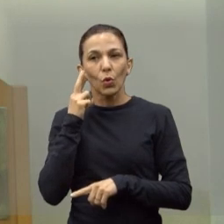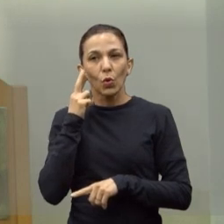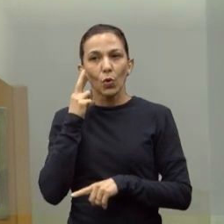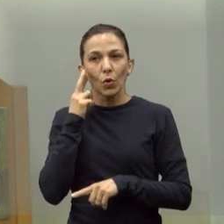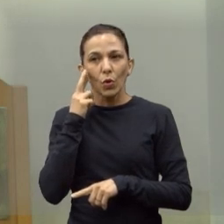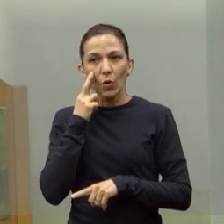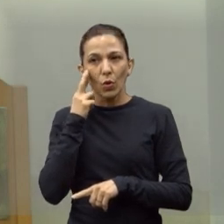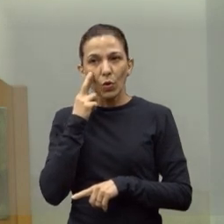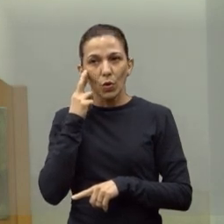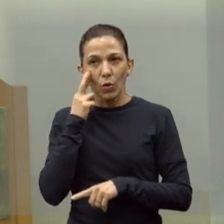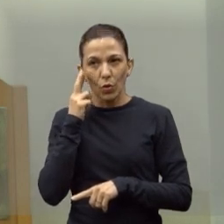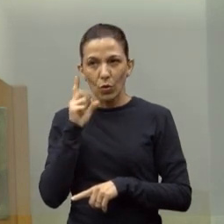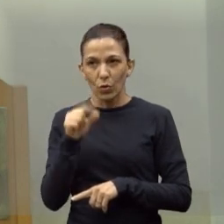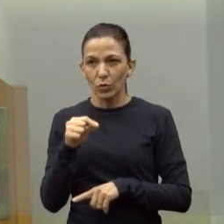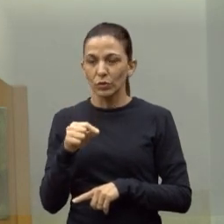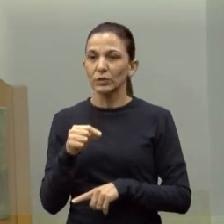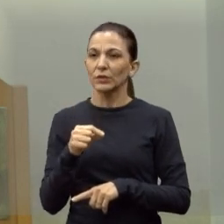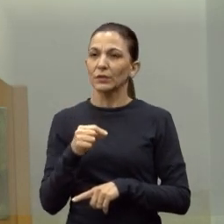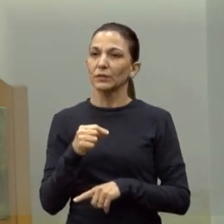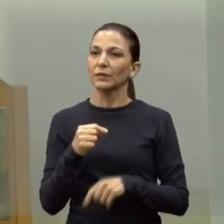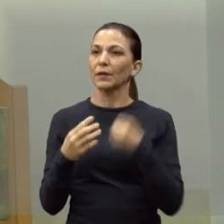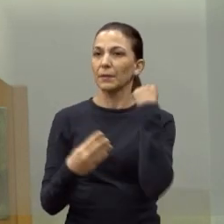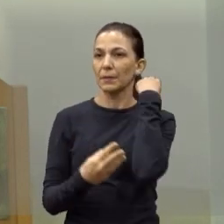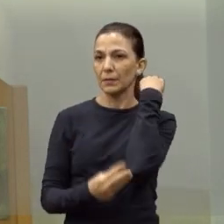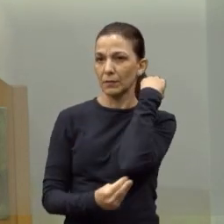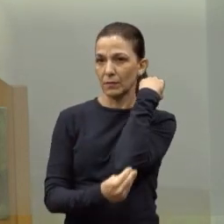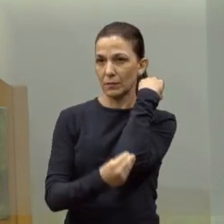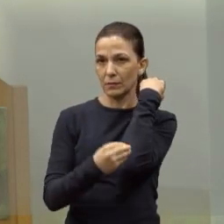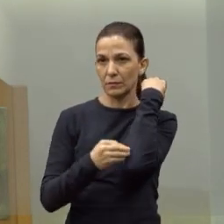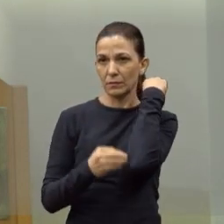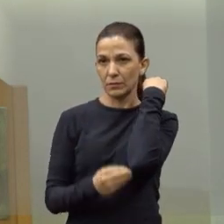é o mês de prevenção contra o câncer de mama e